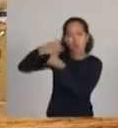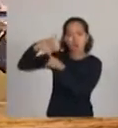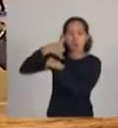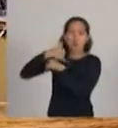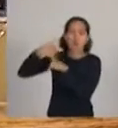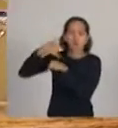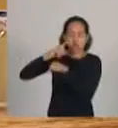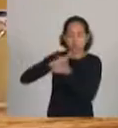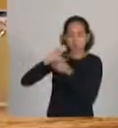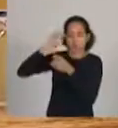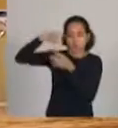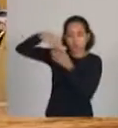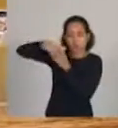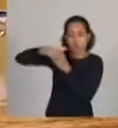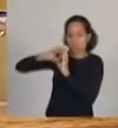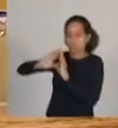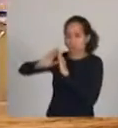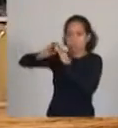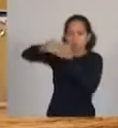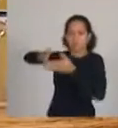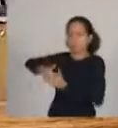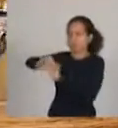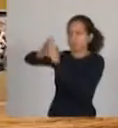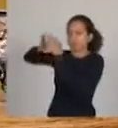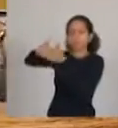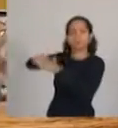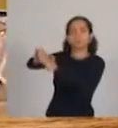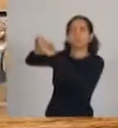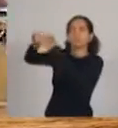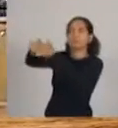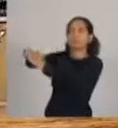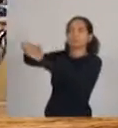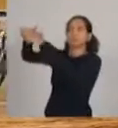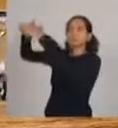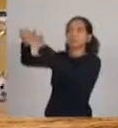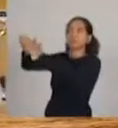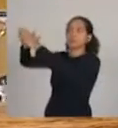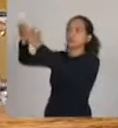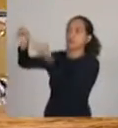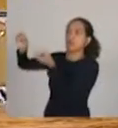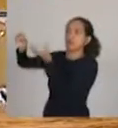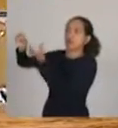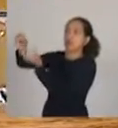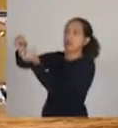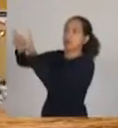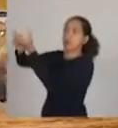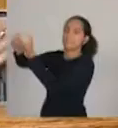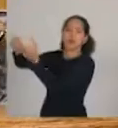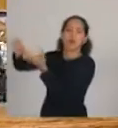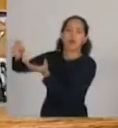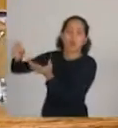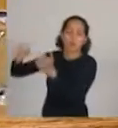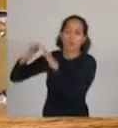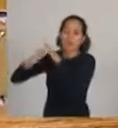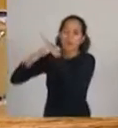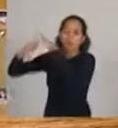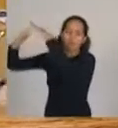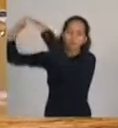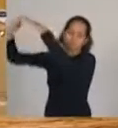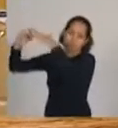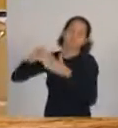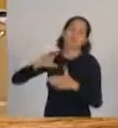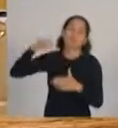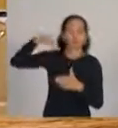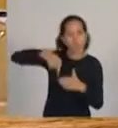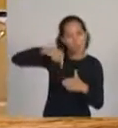com óleo combustível, porque passam exatamente para abastecer estas grandes empresas, esse complexo empresarial que